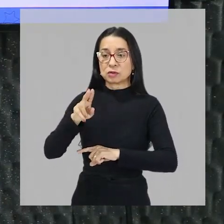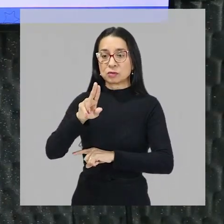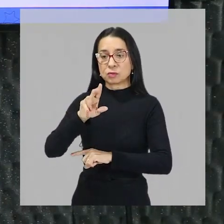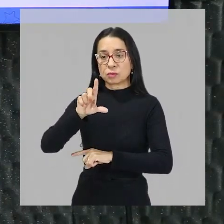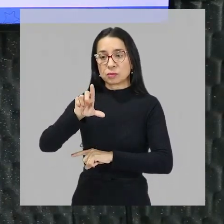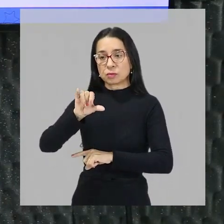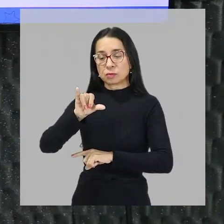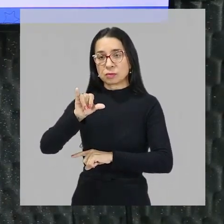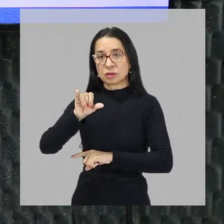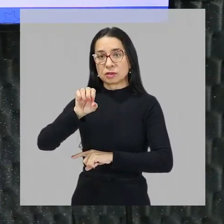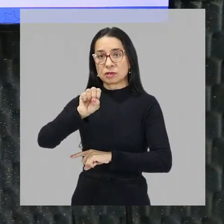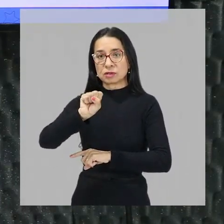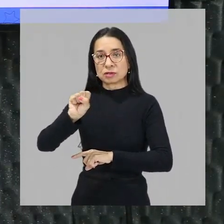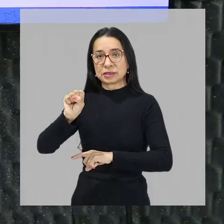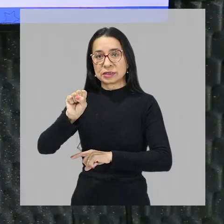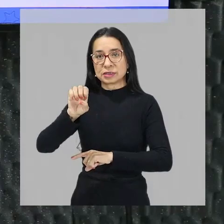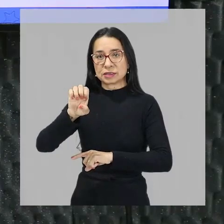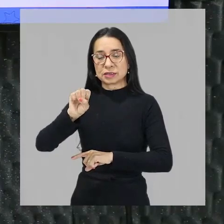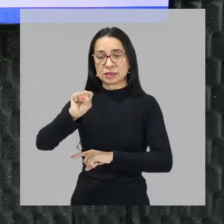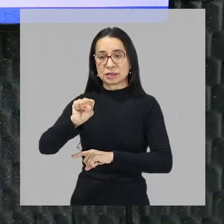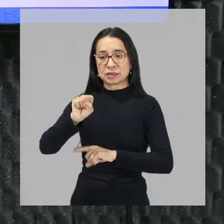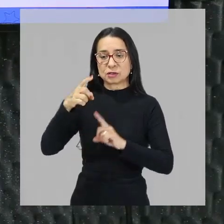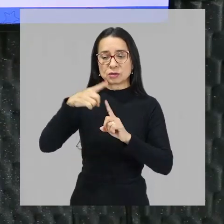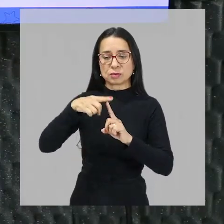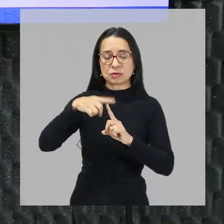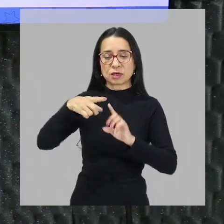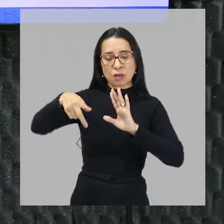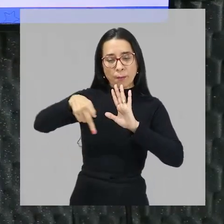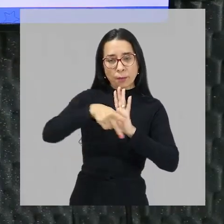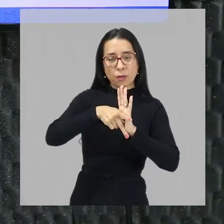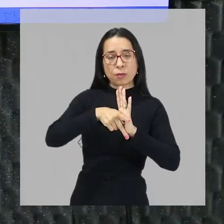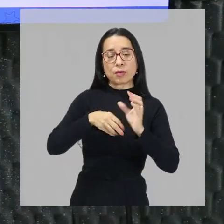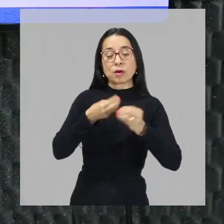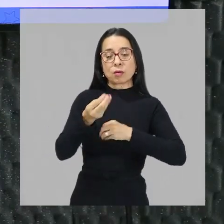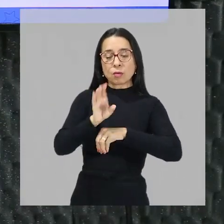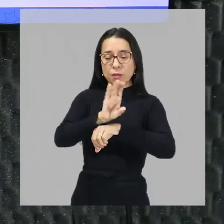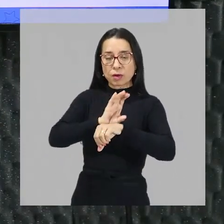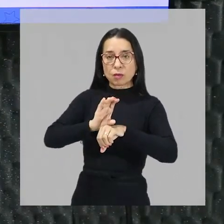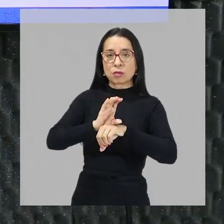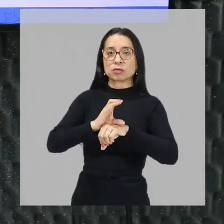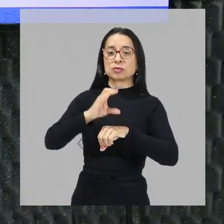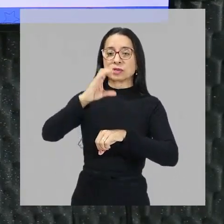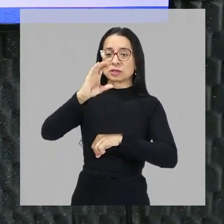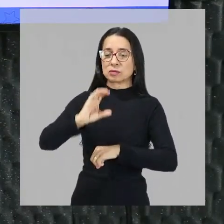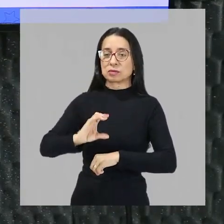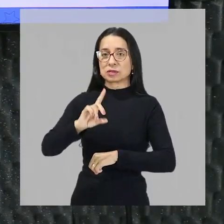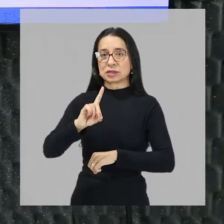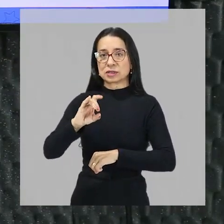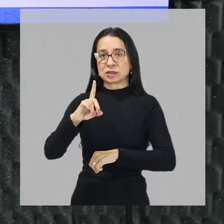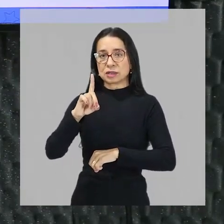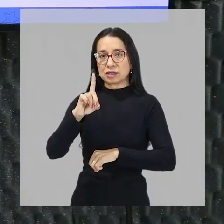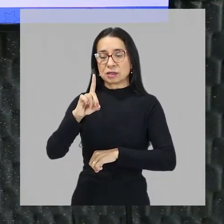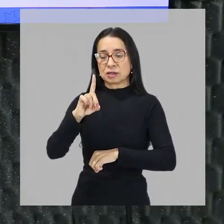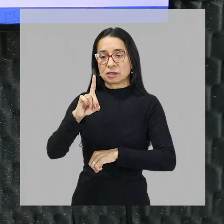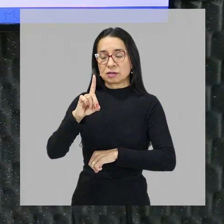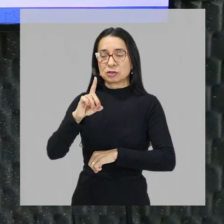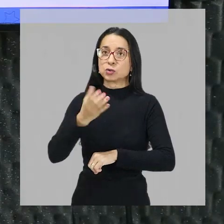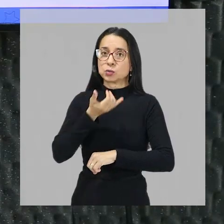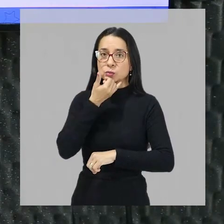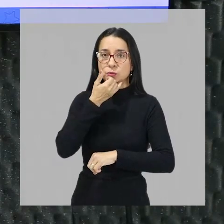Guimarães, tipificada como a Constituição Cidadã. Nós, além de termos,